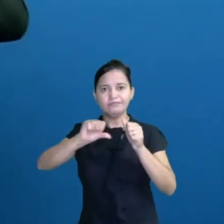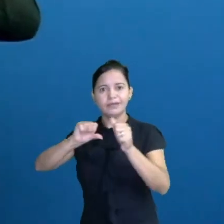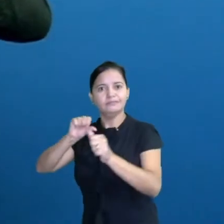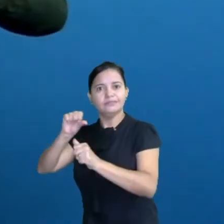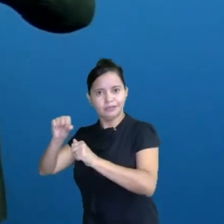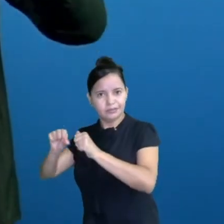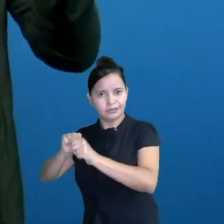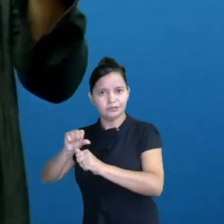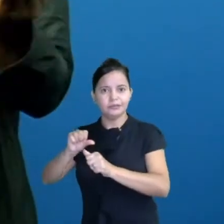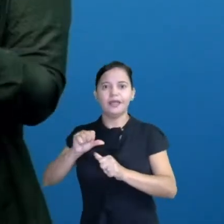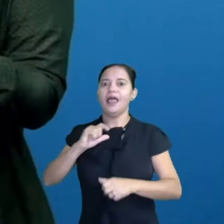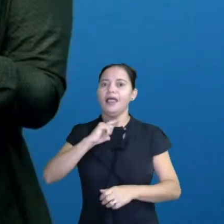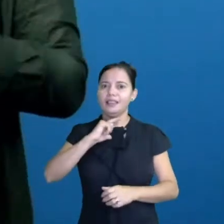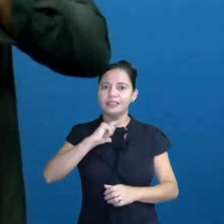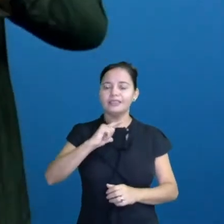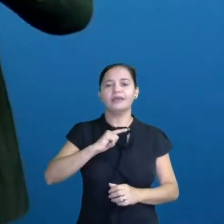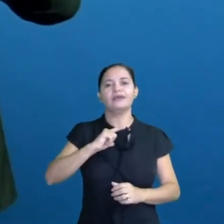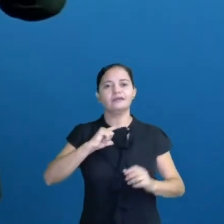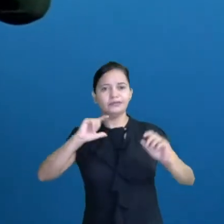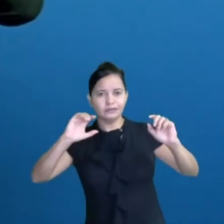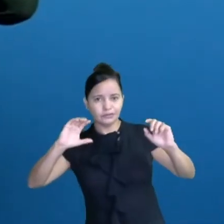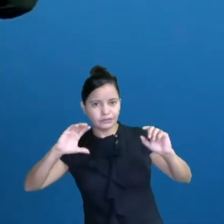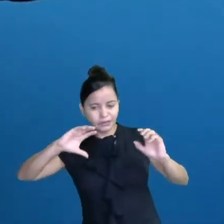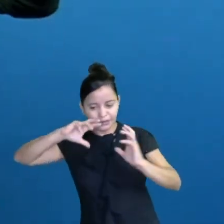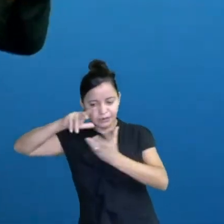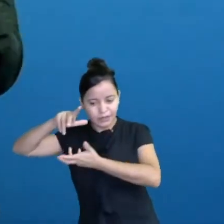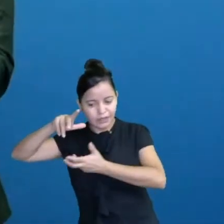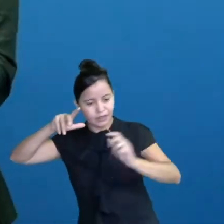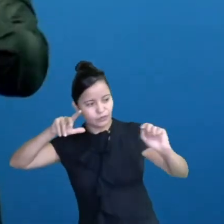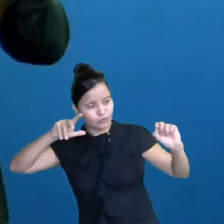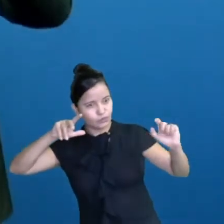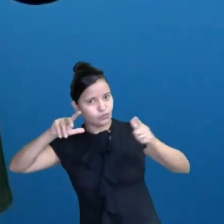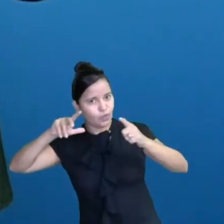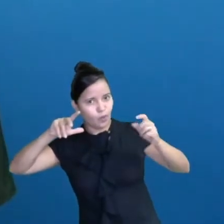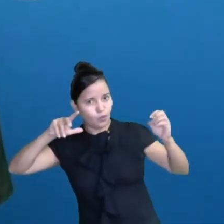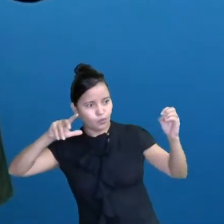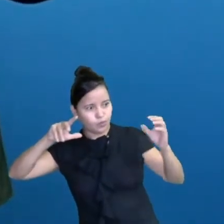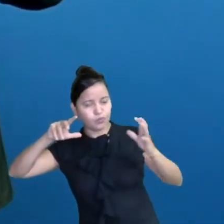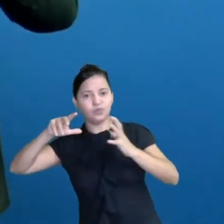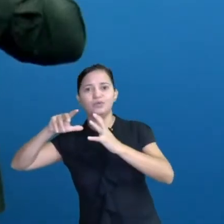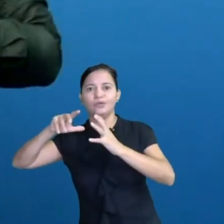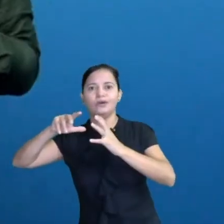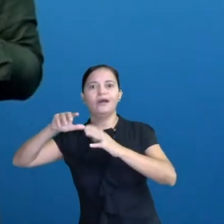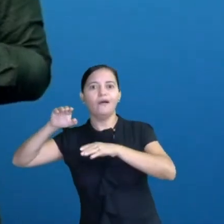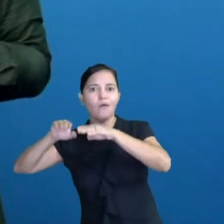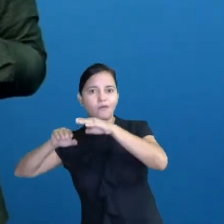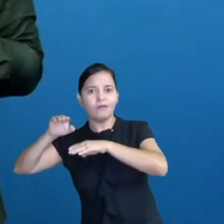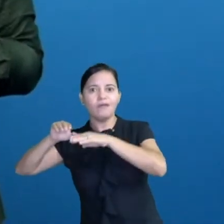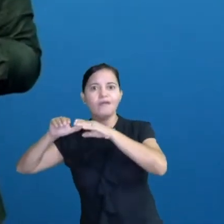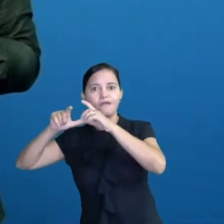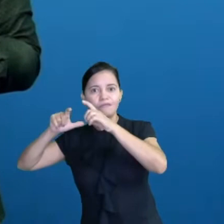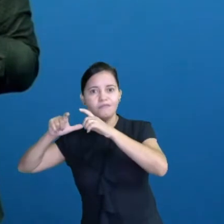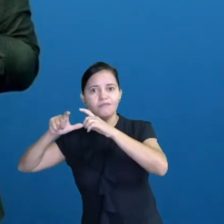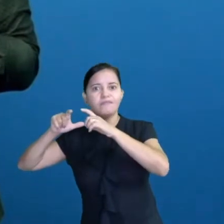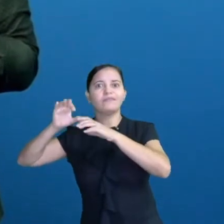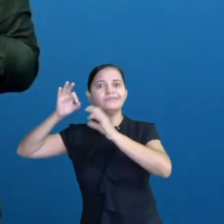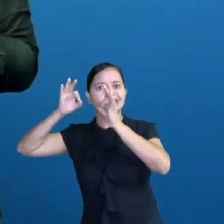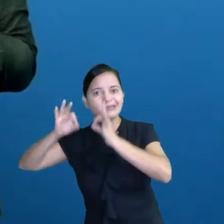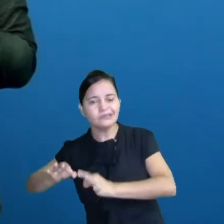gente, que até a camada de ozônio, ela está topograficamente localizada no lugar ideal. Porque se a gente